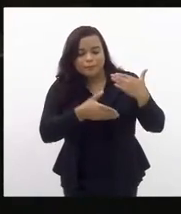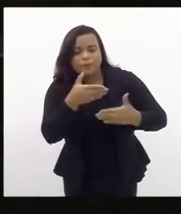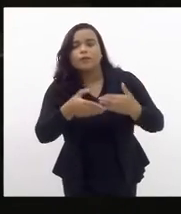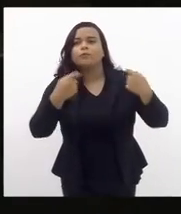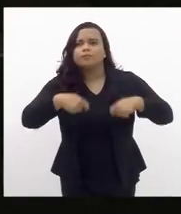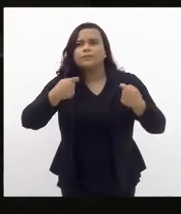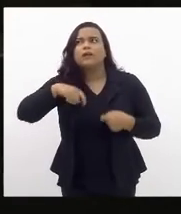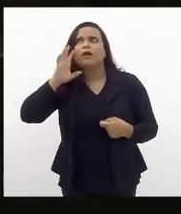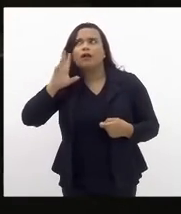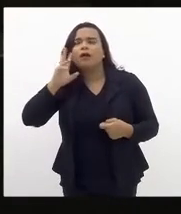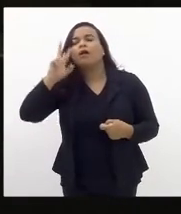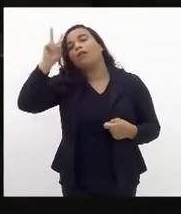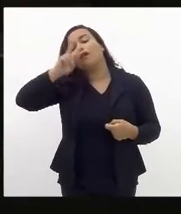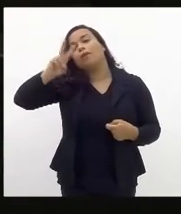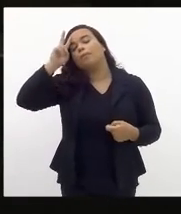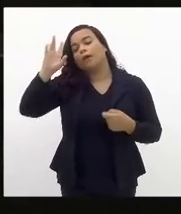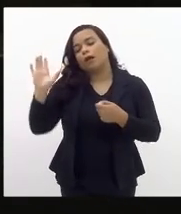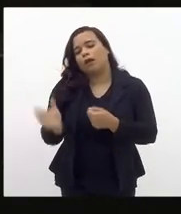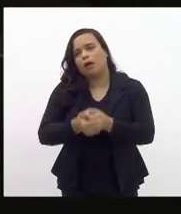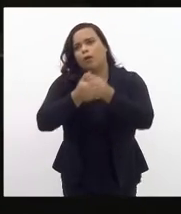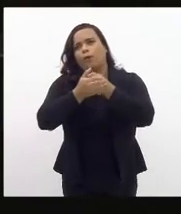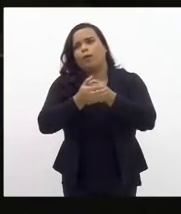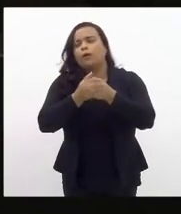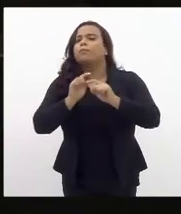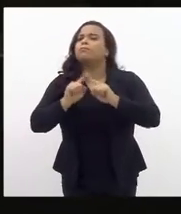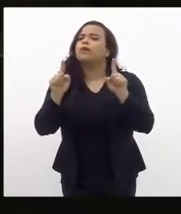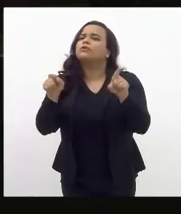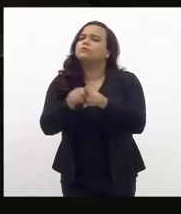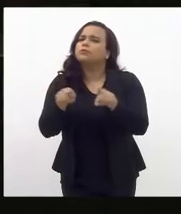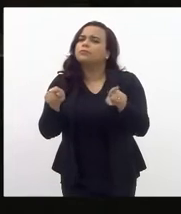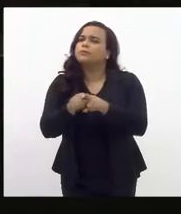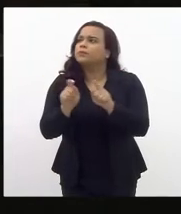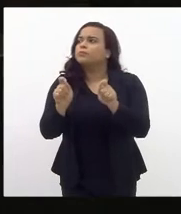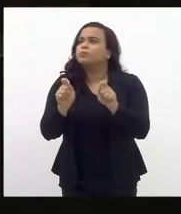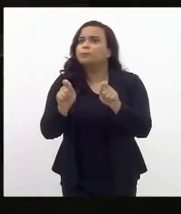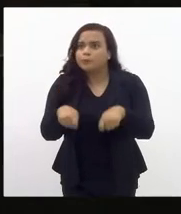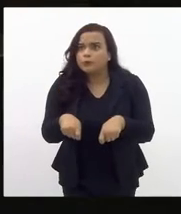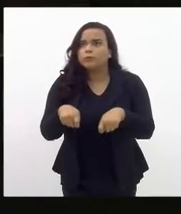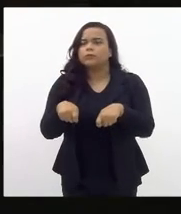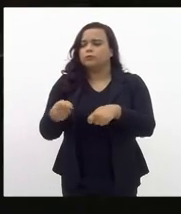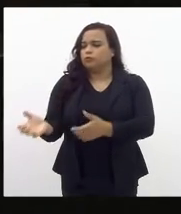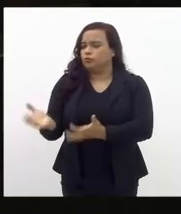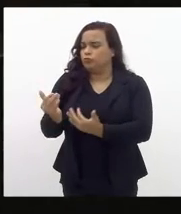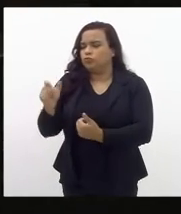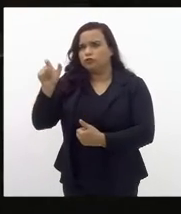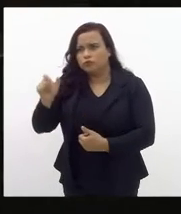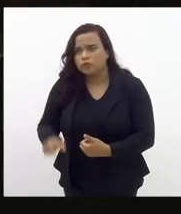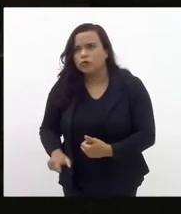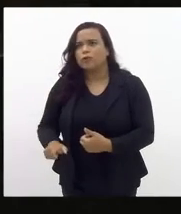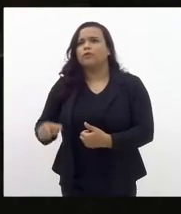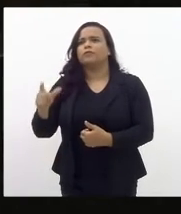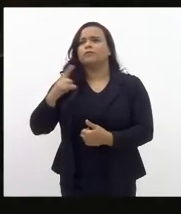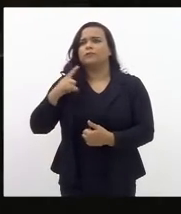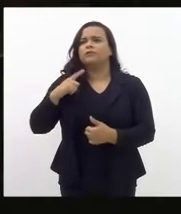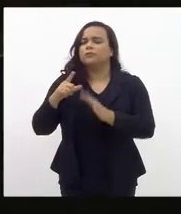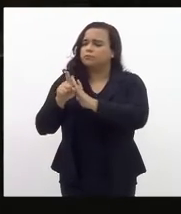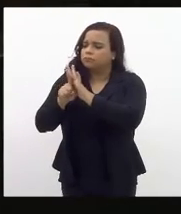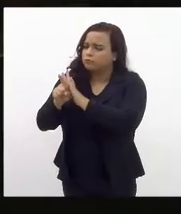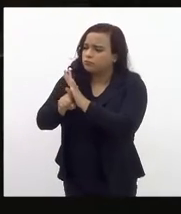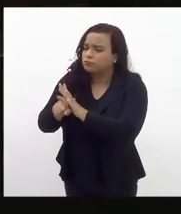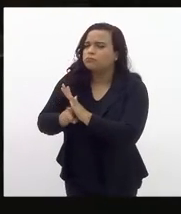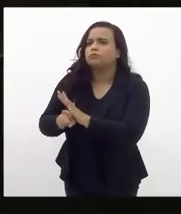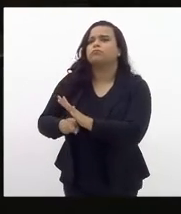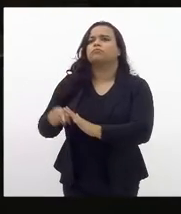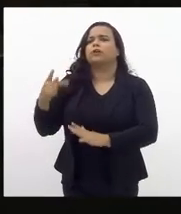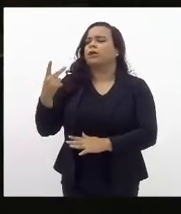de acolhimento, mas também da possibilidade dessa adolescente passar por um pré-natal que